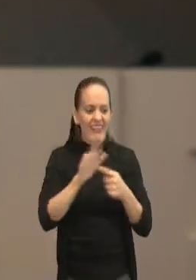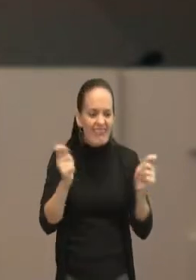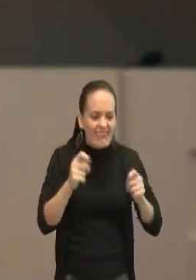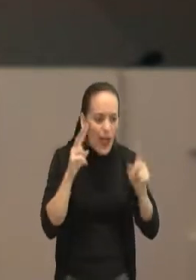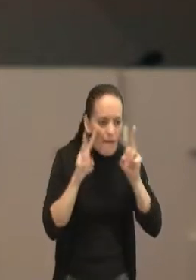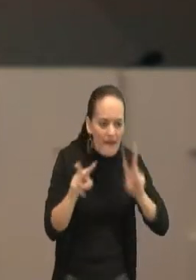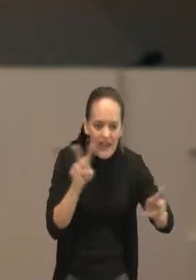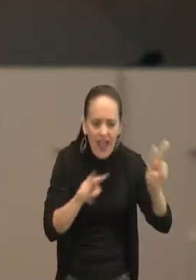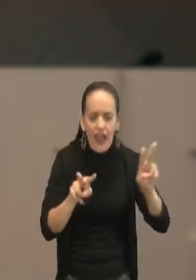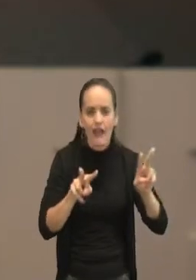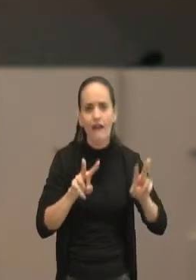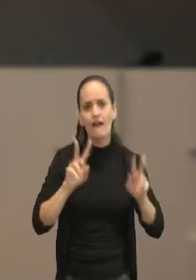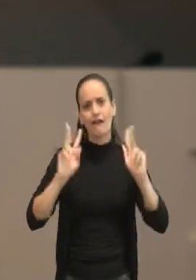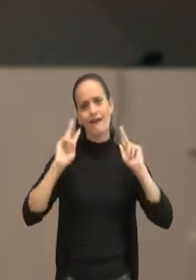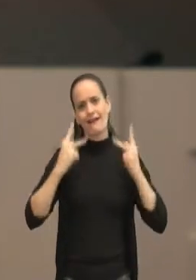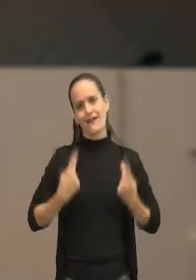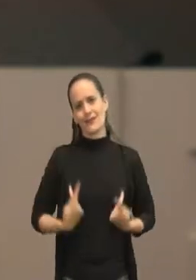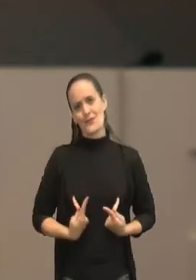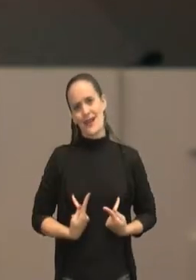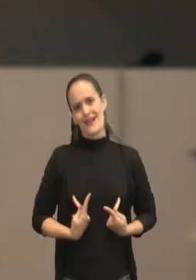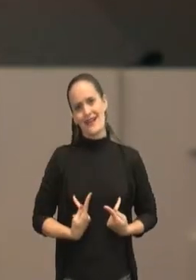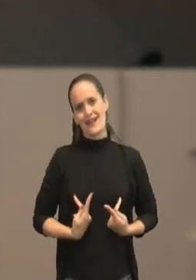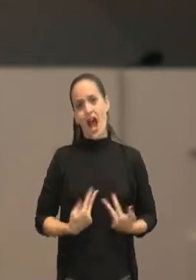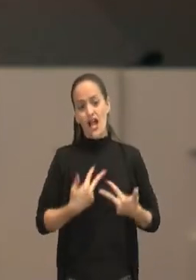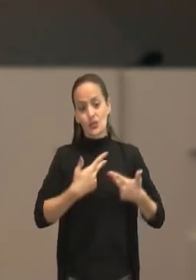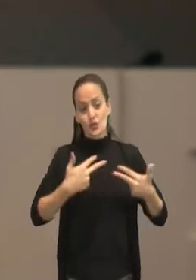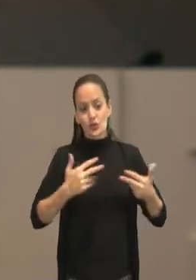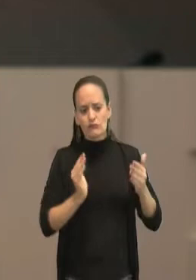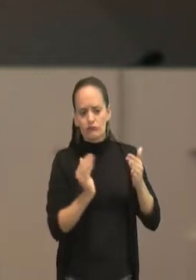filhos, para que sigamos tudo isso.